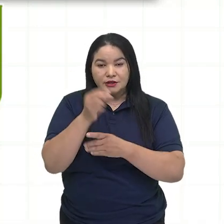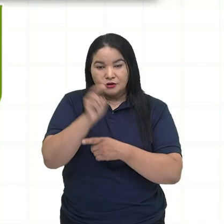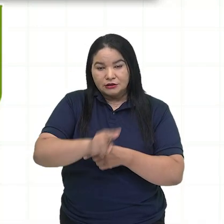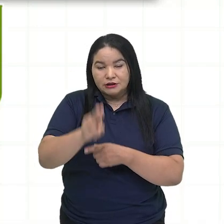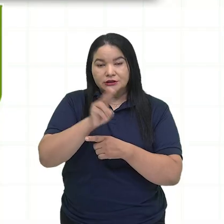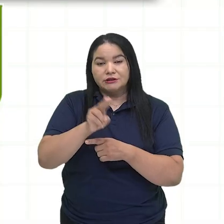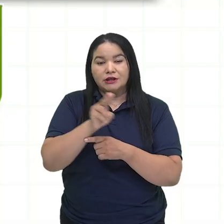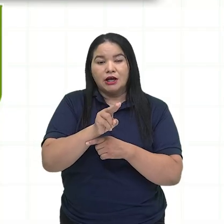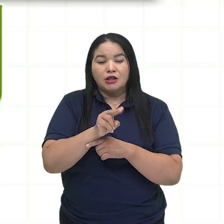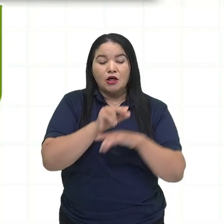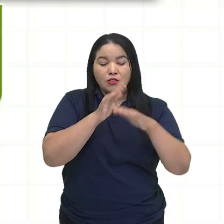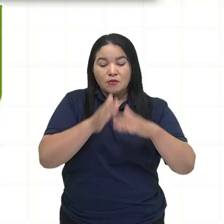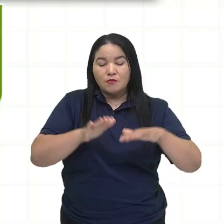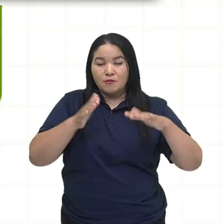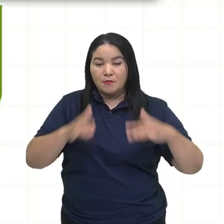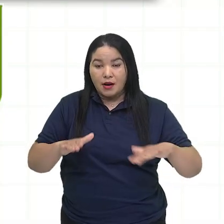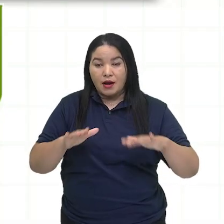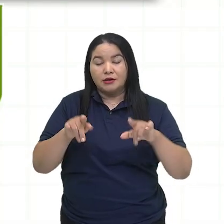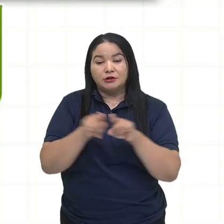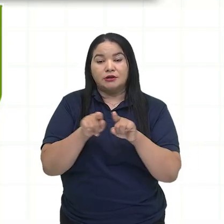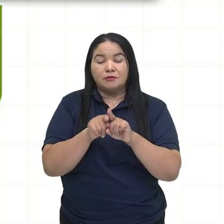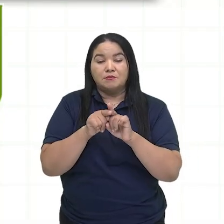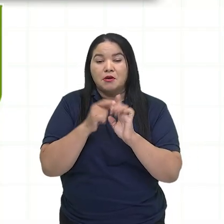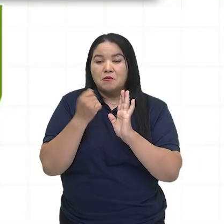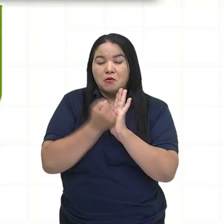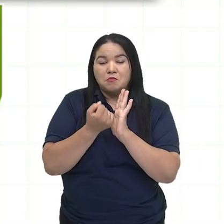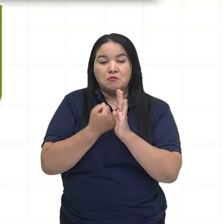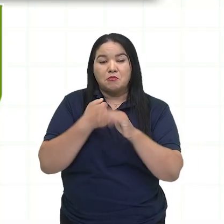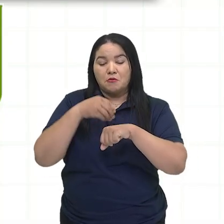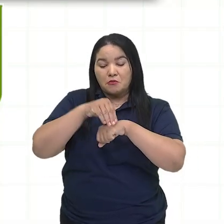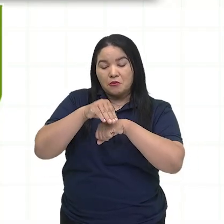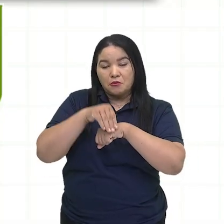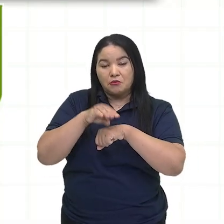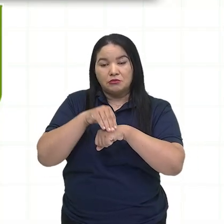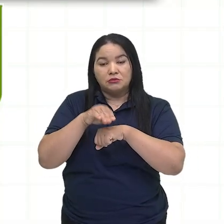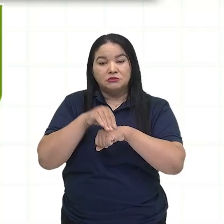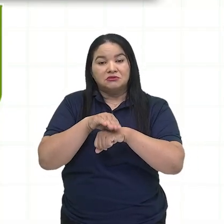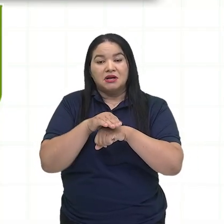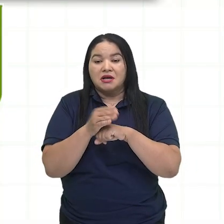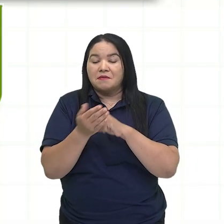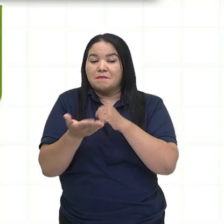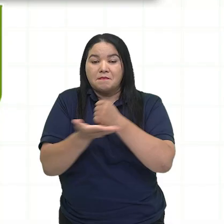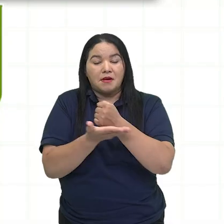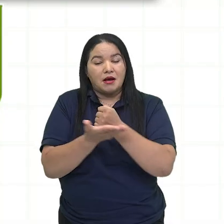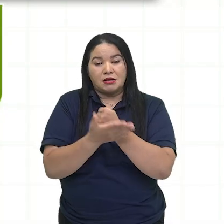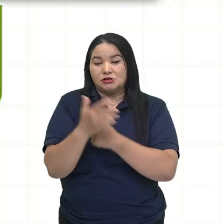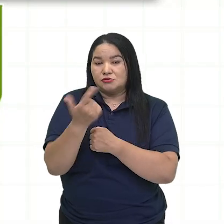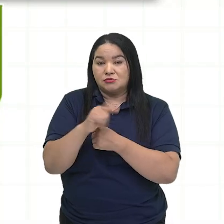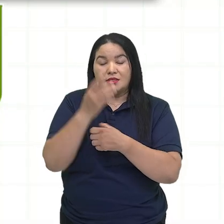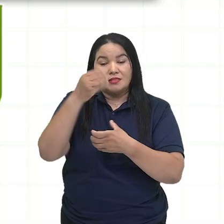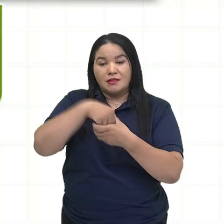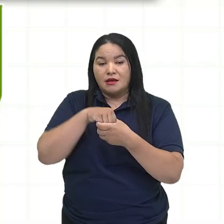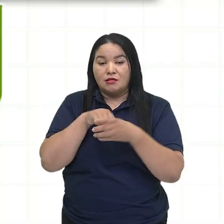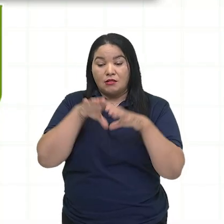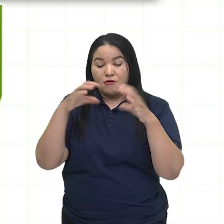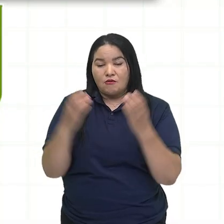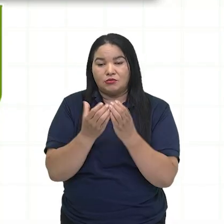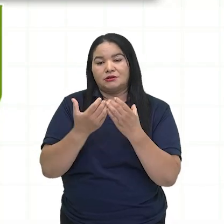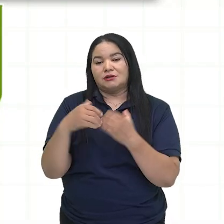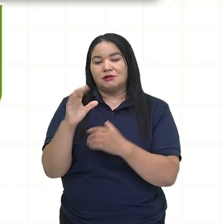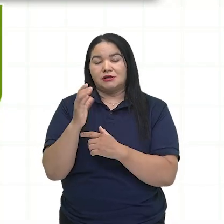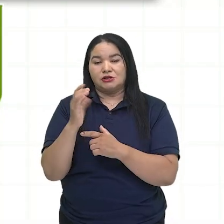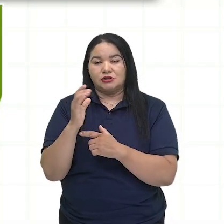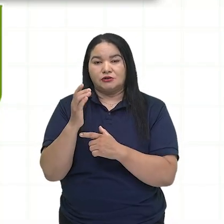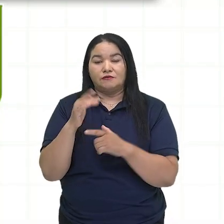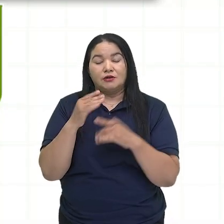registros fósseis não teve ali grande respaldo dentro da comunidade científica. Então, a